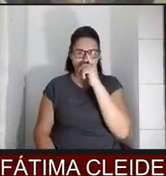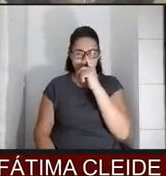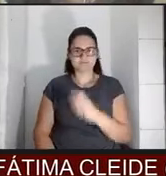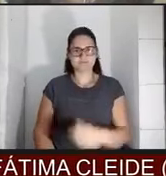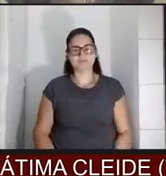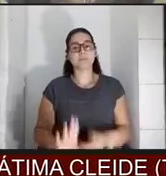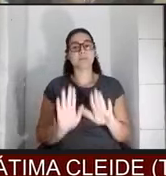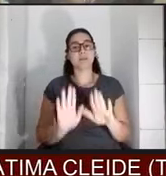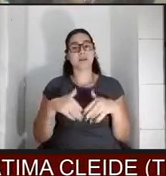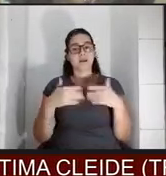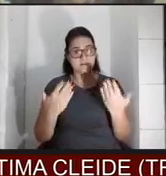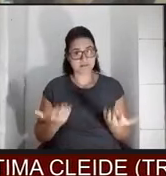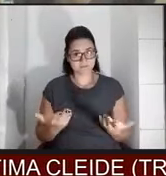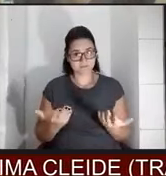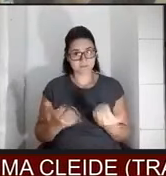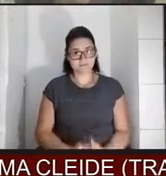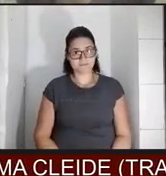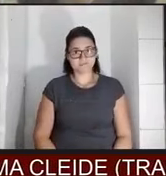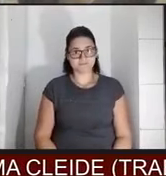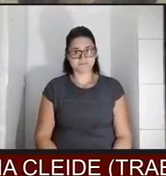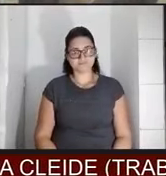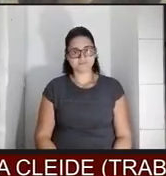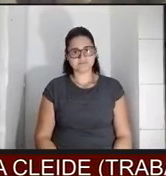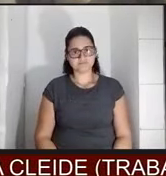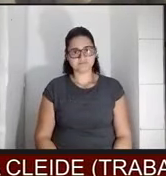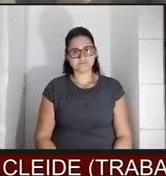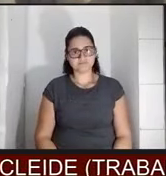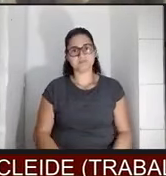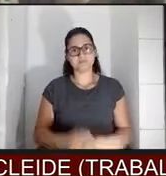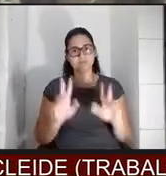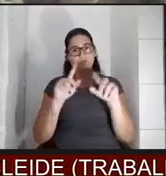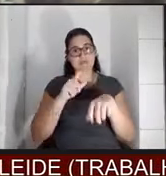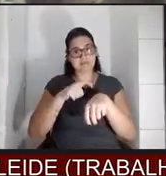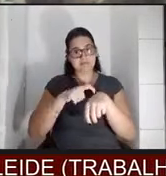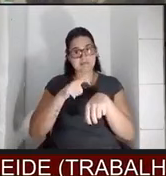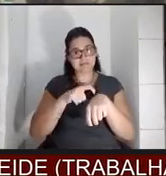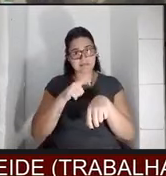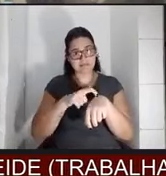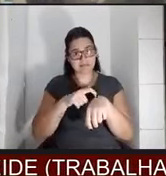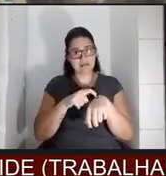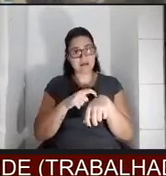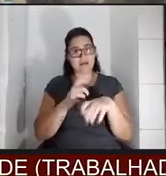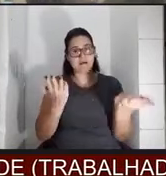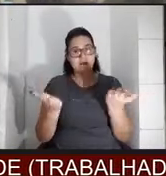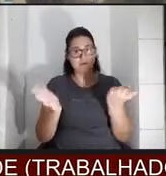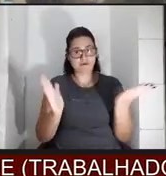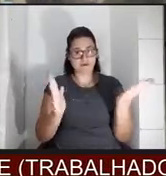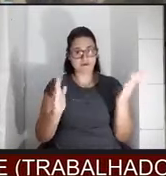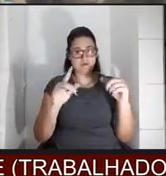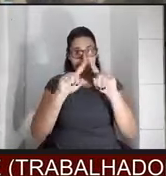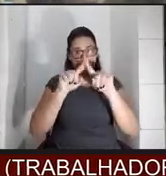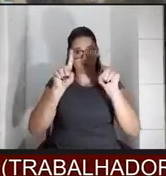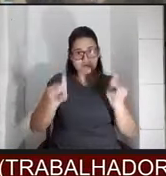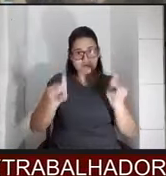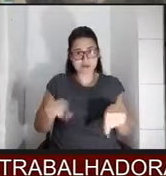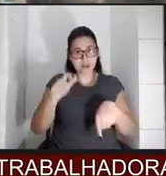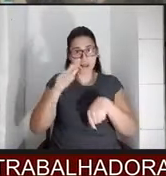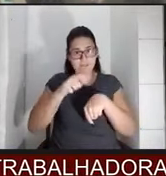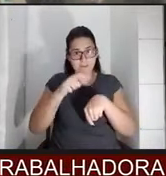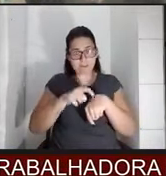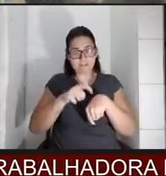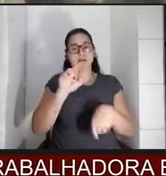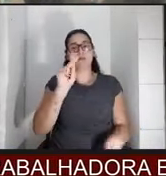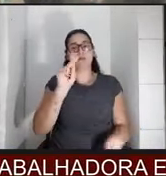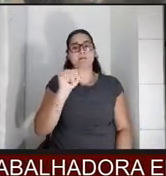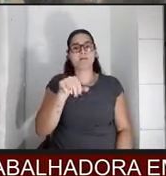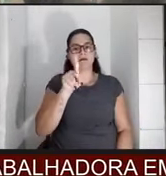Então, como o nosso tempo, funcionários em tempo de pandemia, eu comecei a refletir